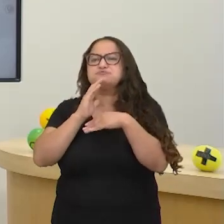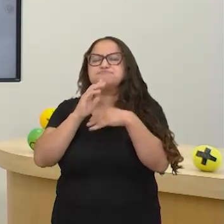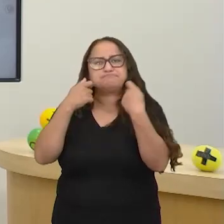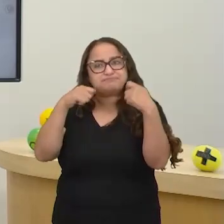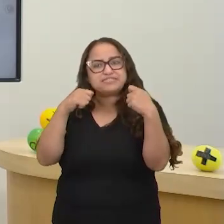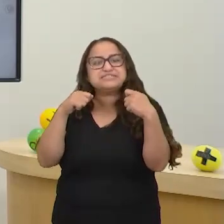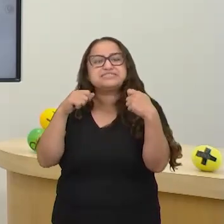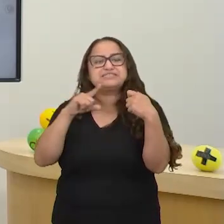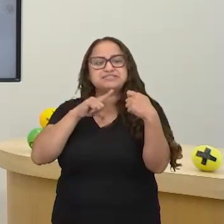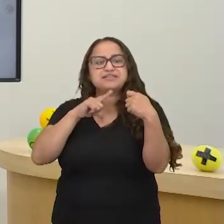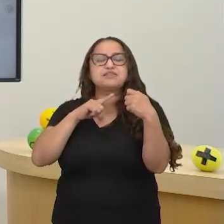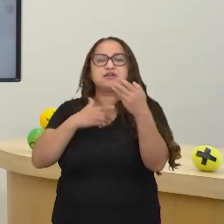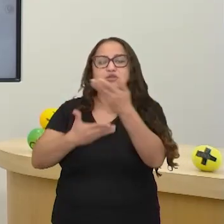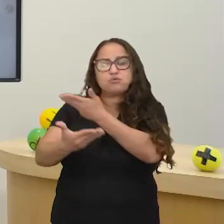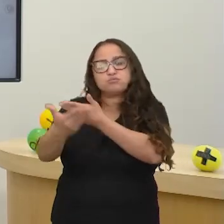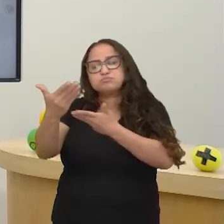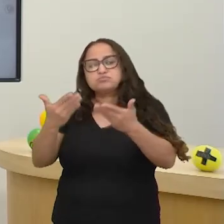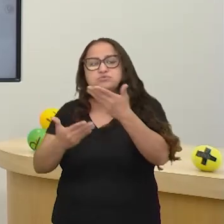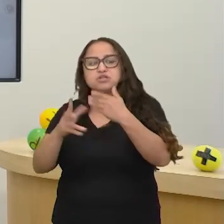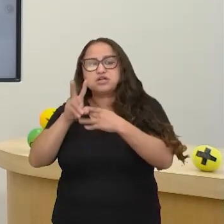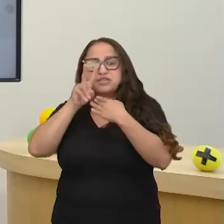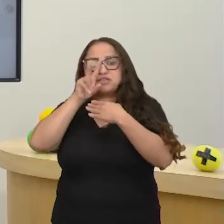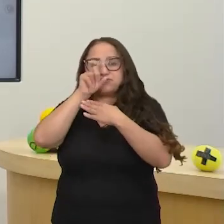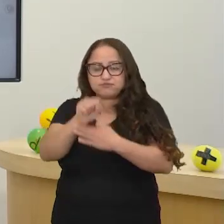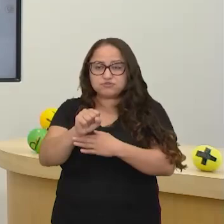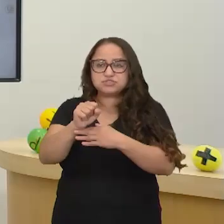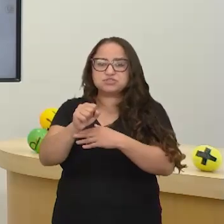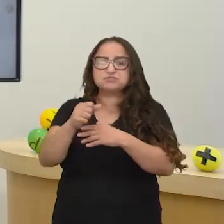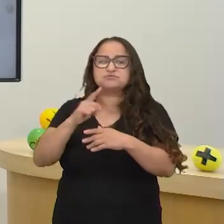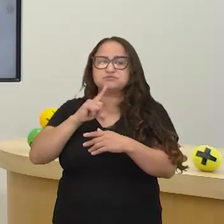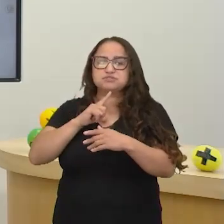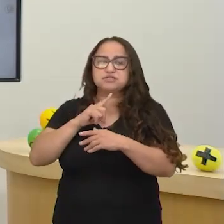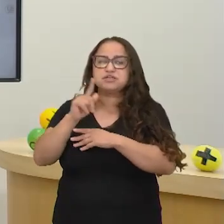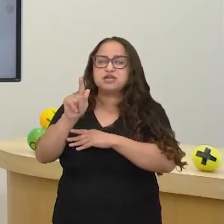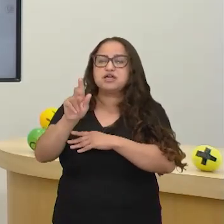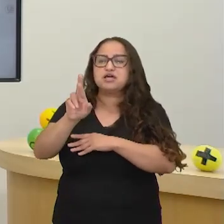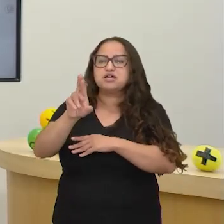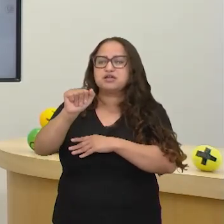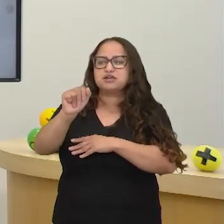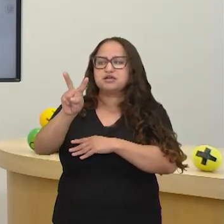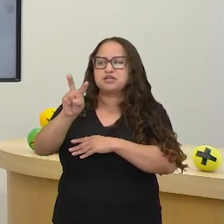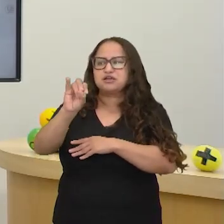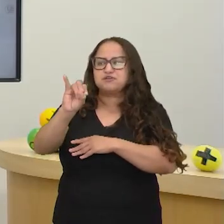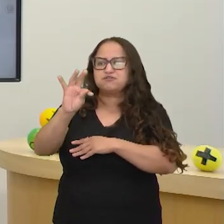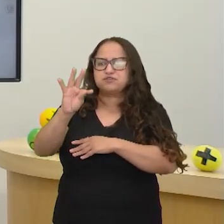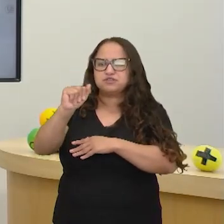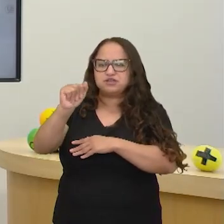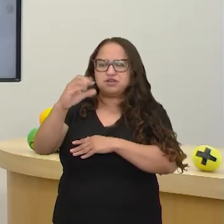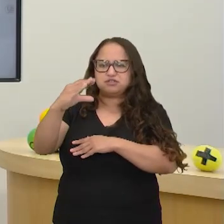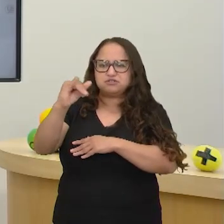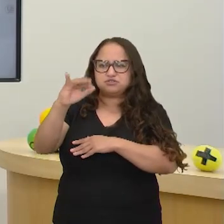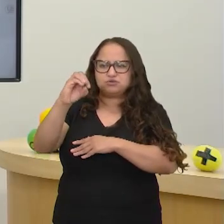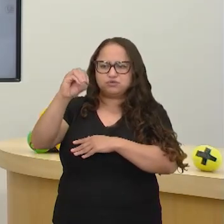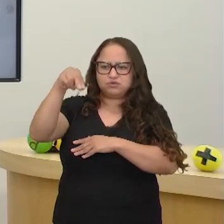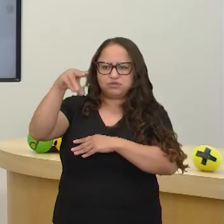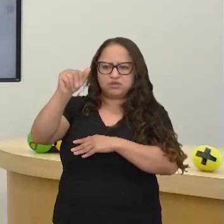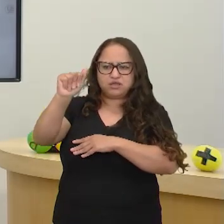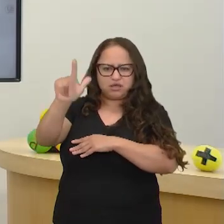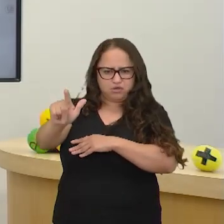que existir uma partícula mediadora da força gravitacional. E aí, chamada de graviton. Então essa partícula ainda não